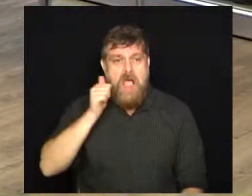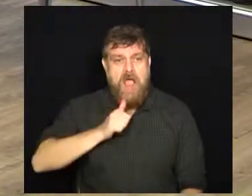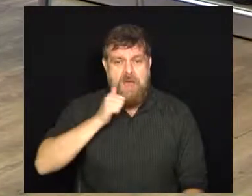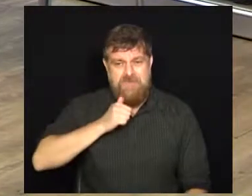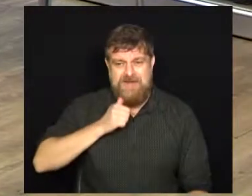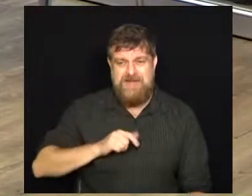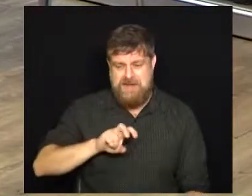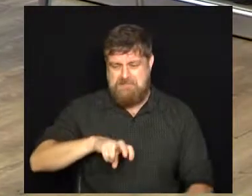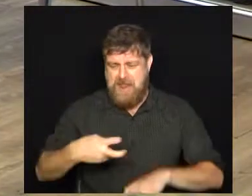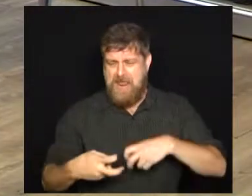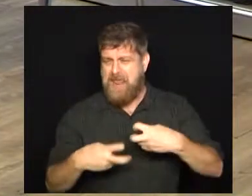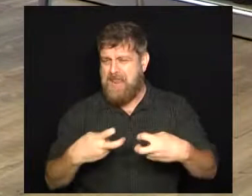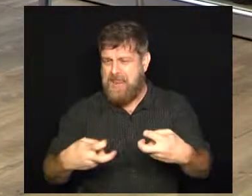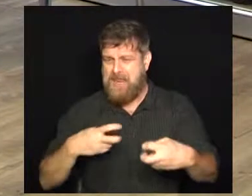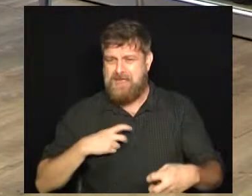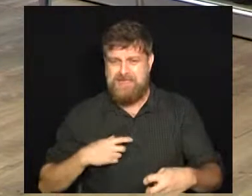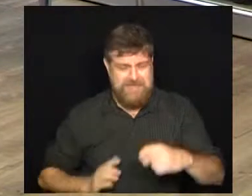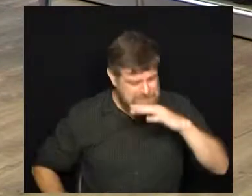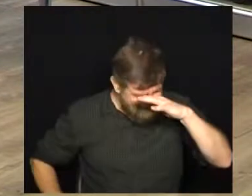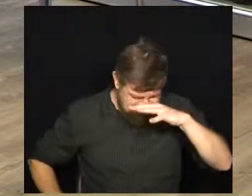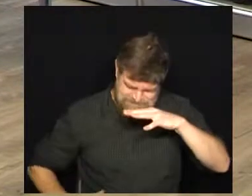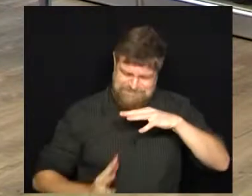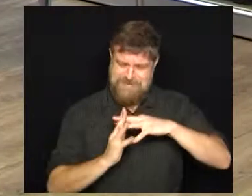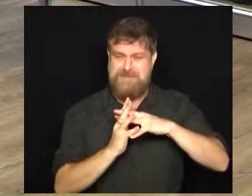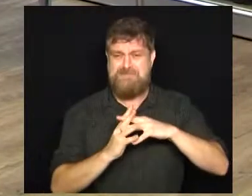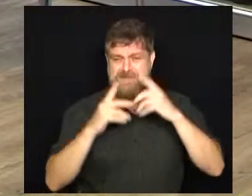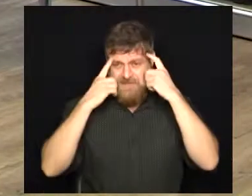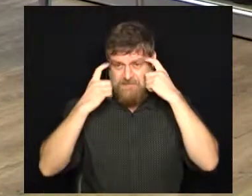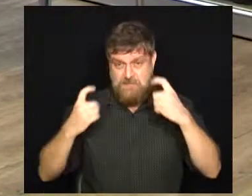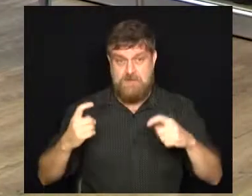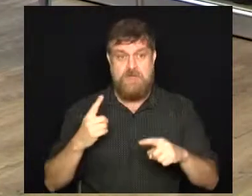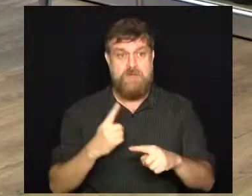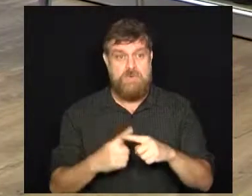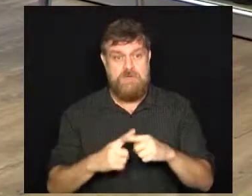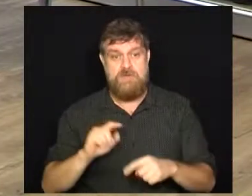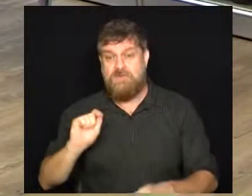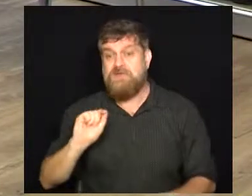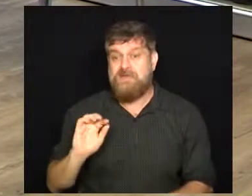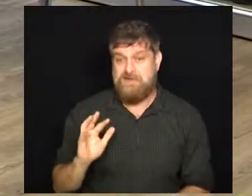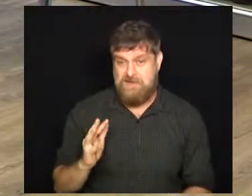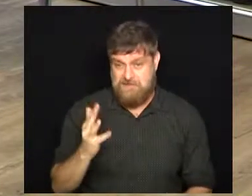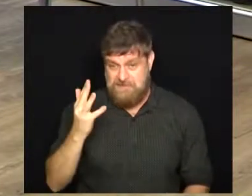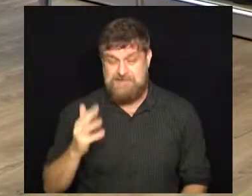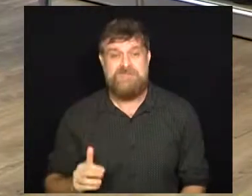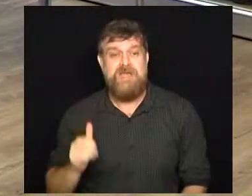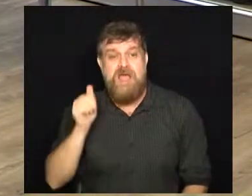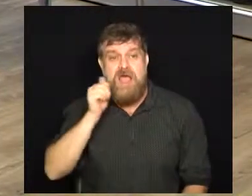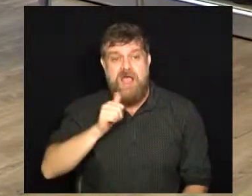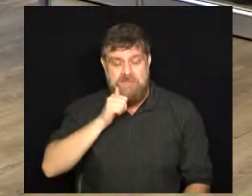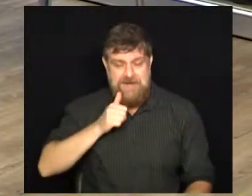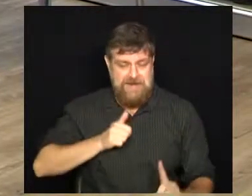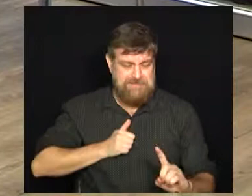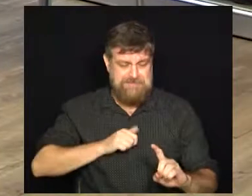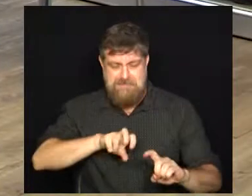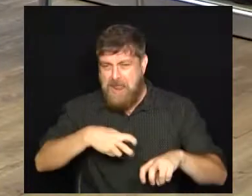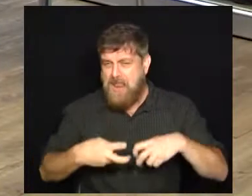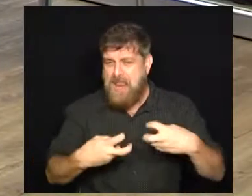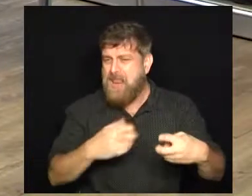é o ápice da violência, né? A gente sempre fala que feminicídio, que é o assassinato de